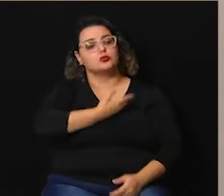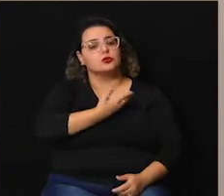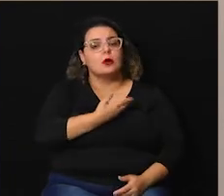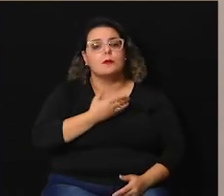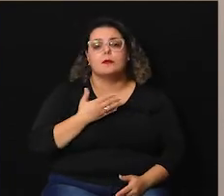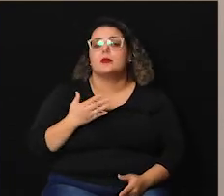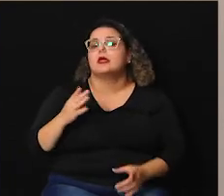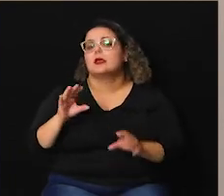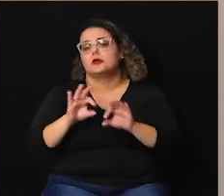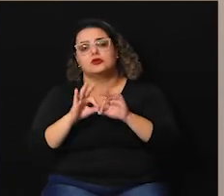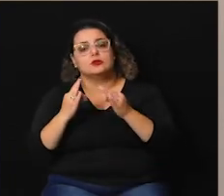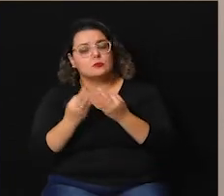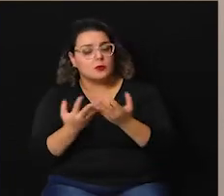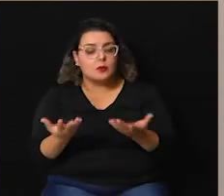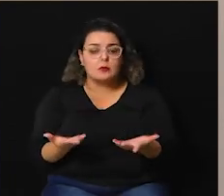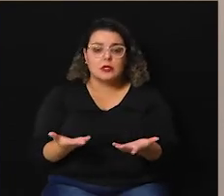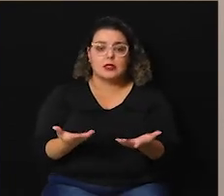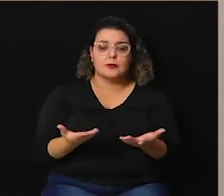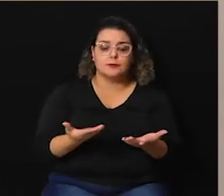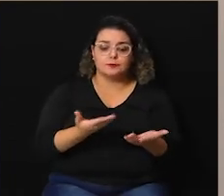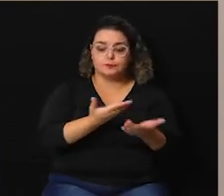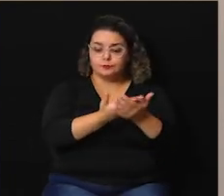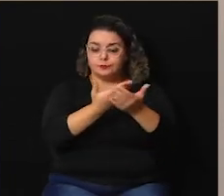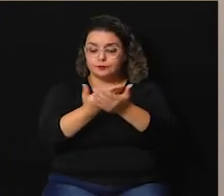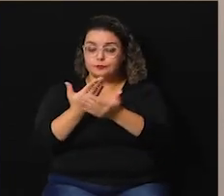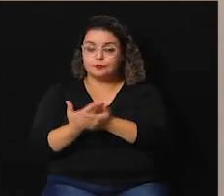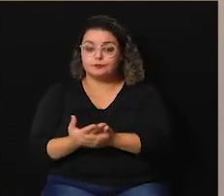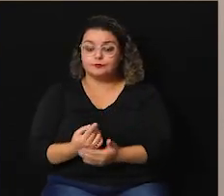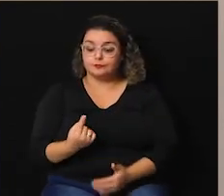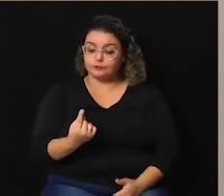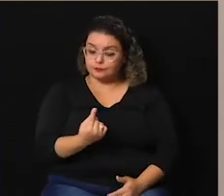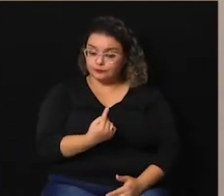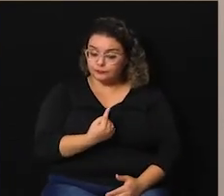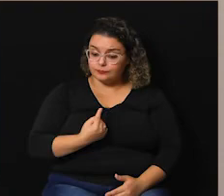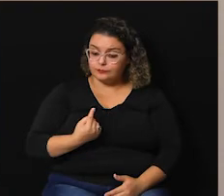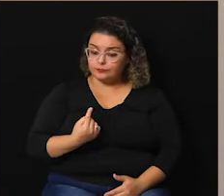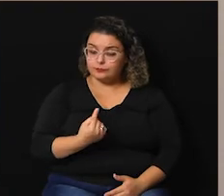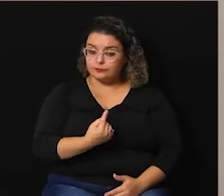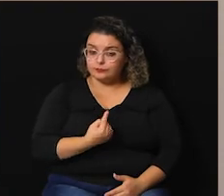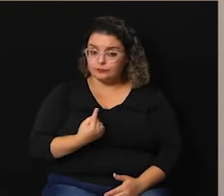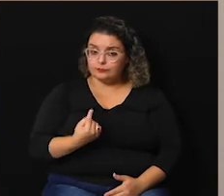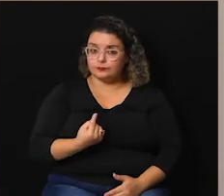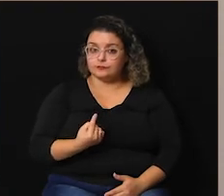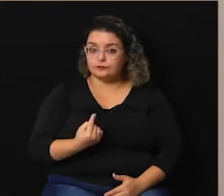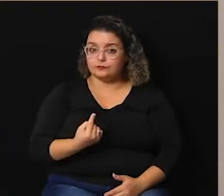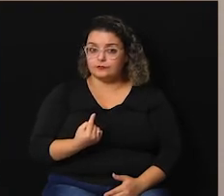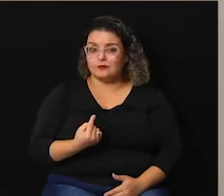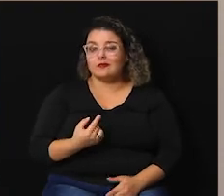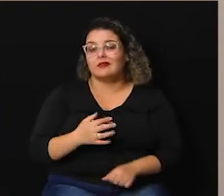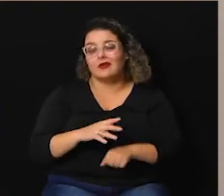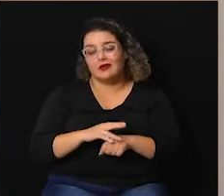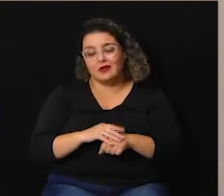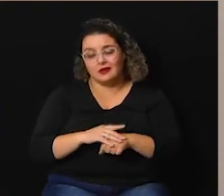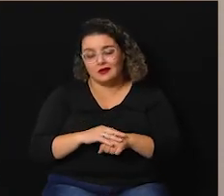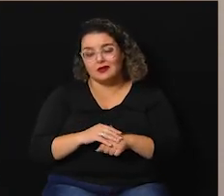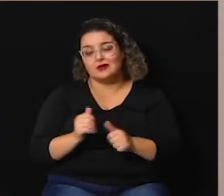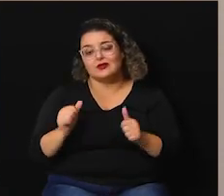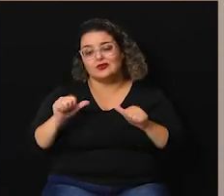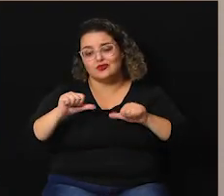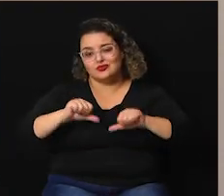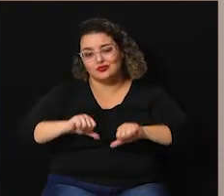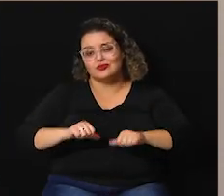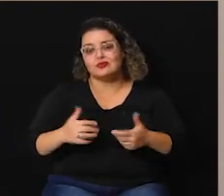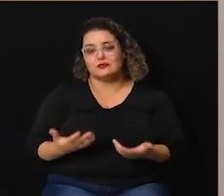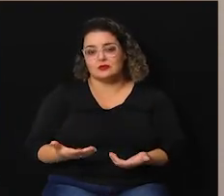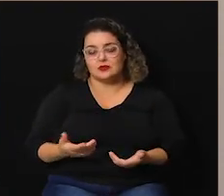os amigos, né? Alguns estudos mostram que a solidão é adoecedora, que as